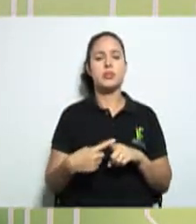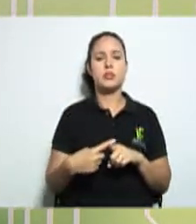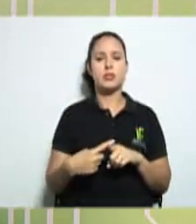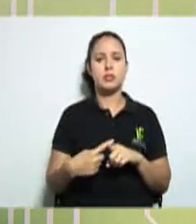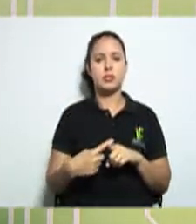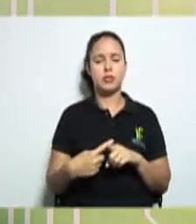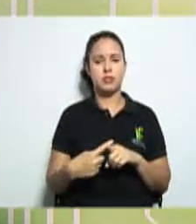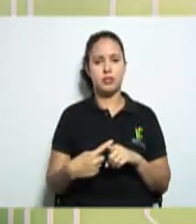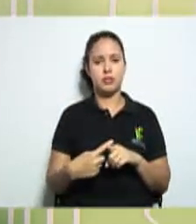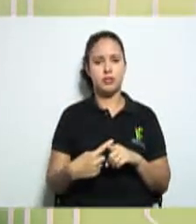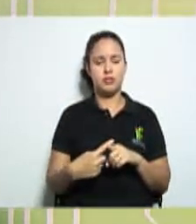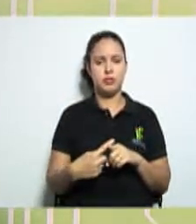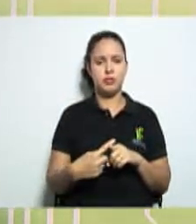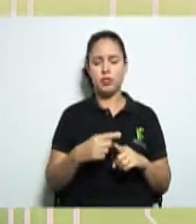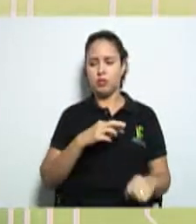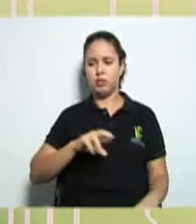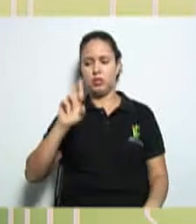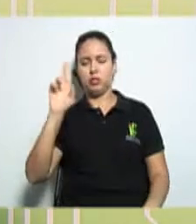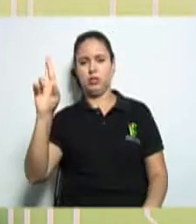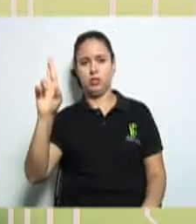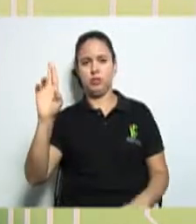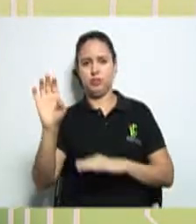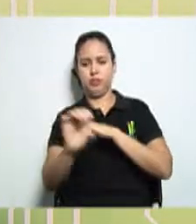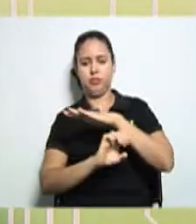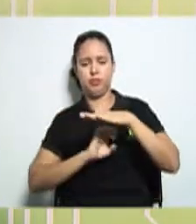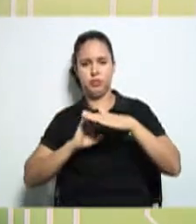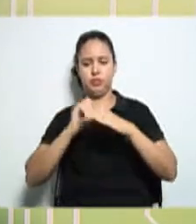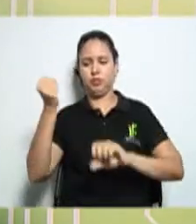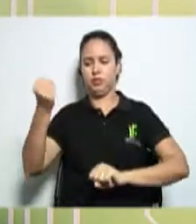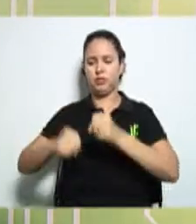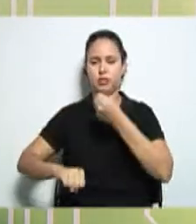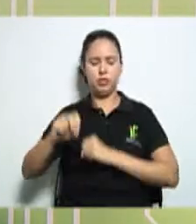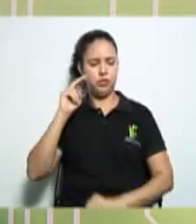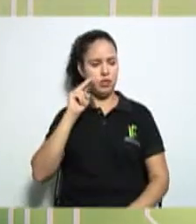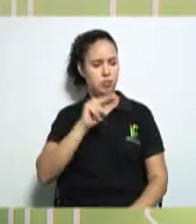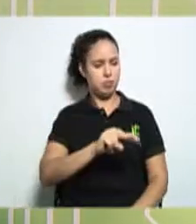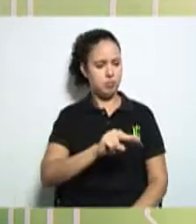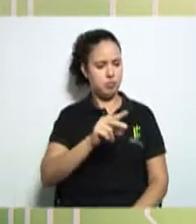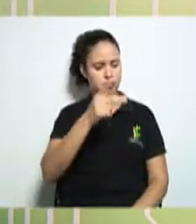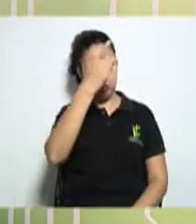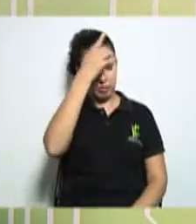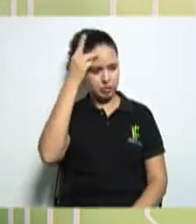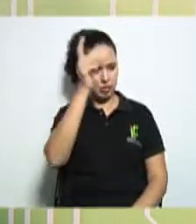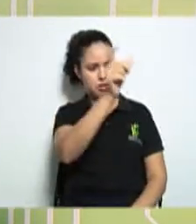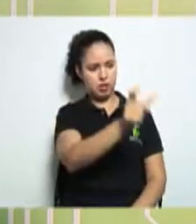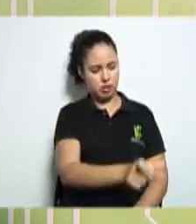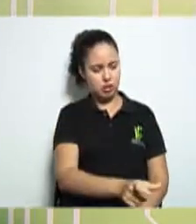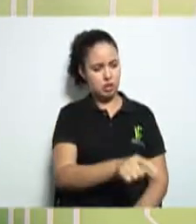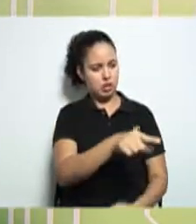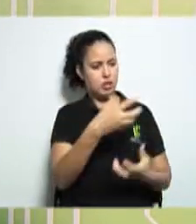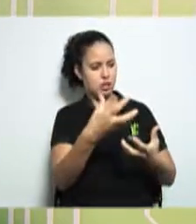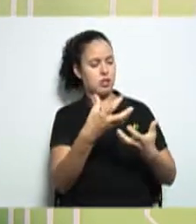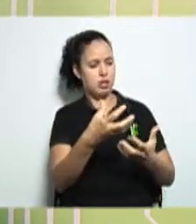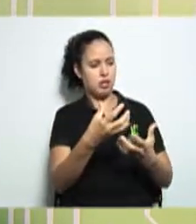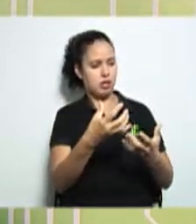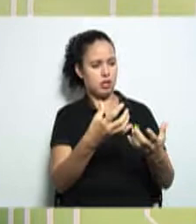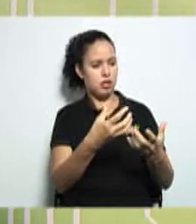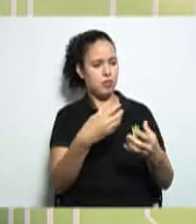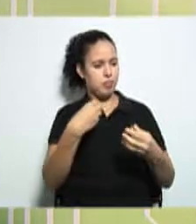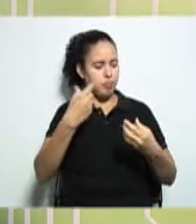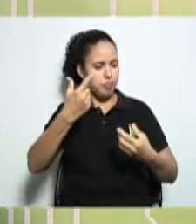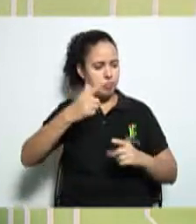as pessoas da indústria, os gestores da indústria, ele olhava e falava, ele quer realmente melhorar a sua condição de